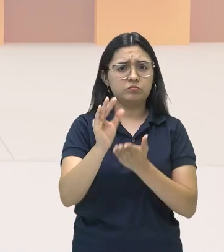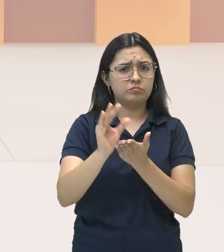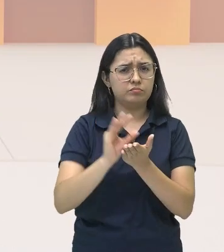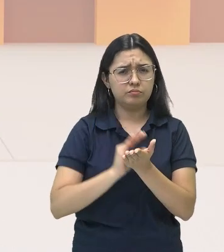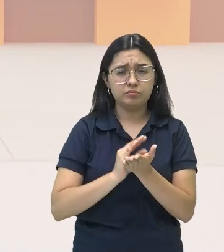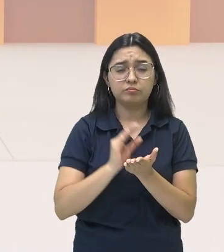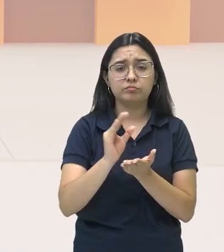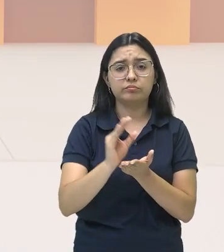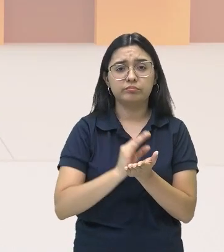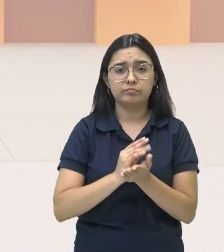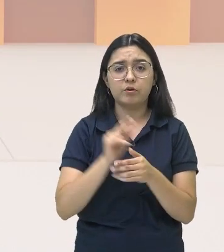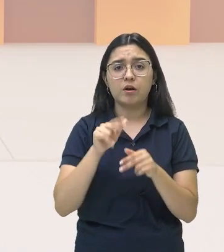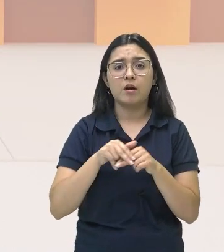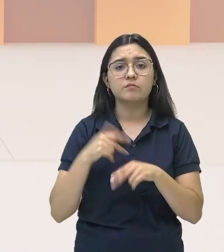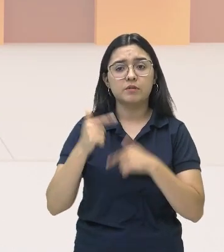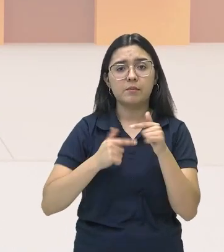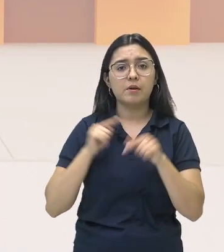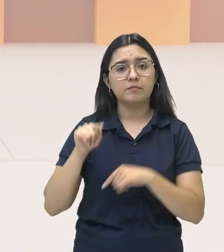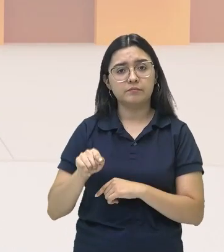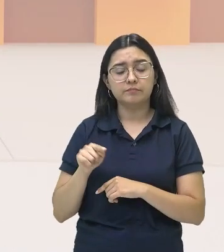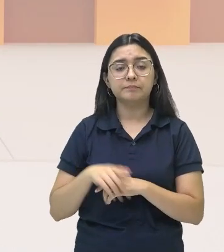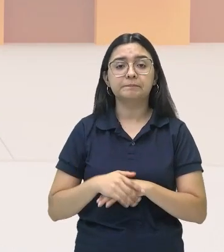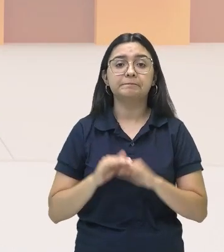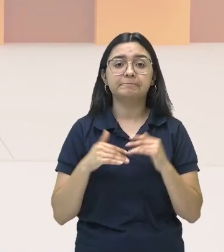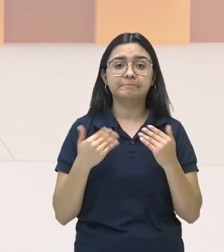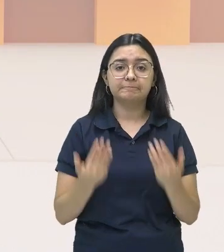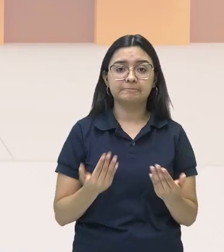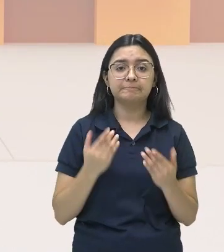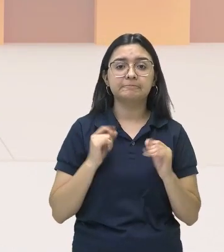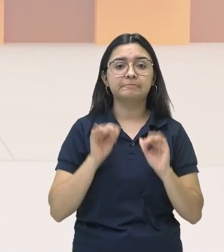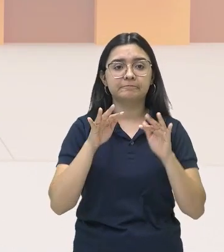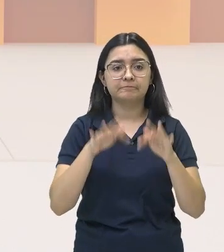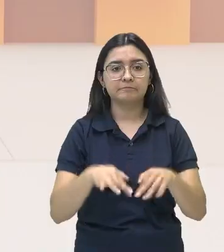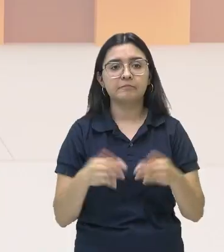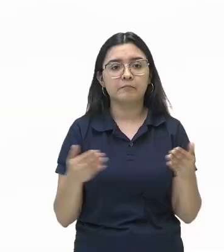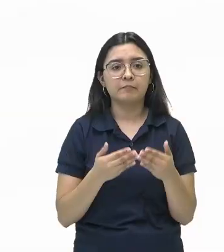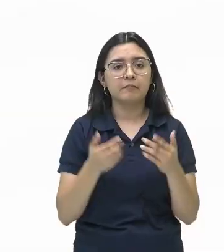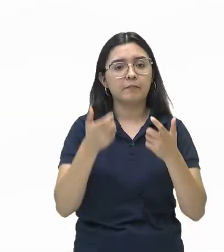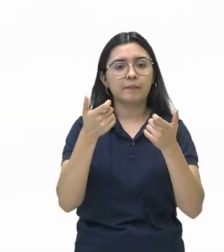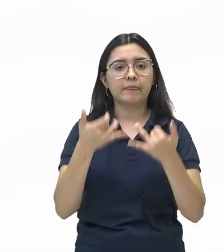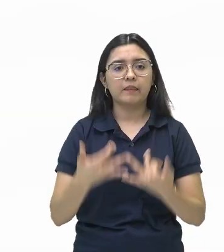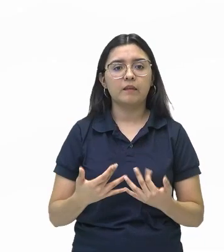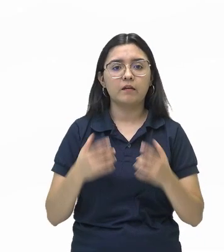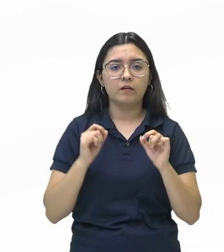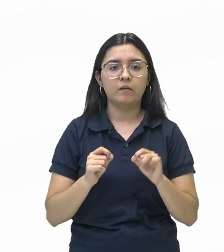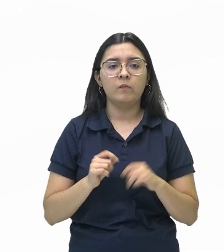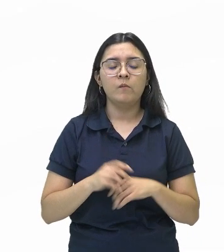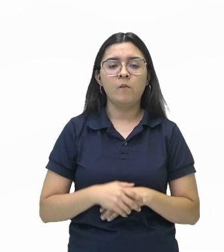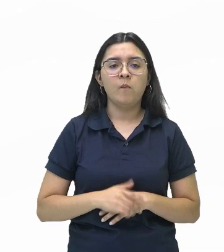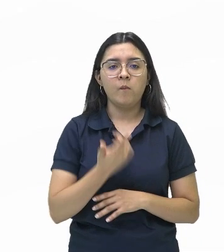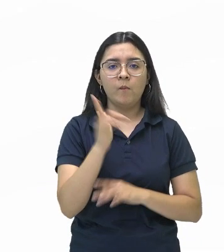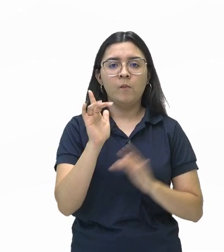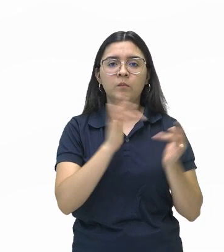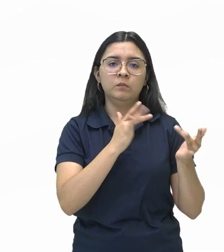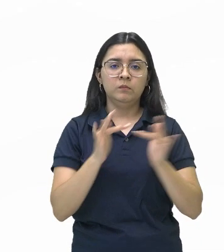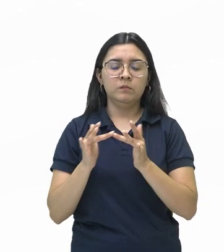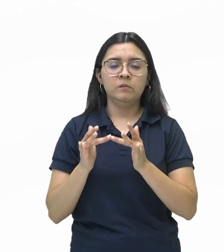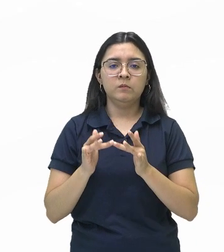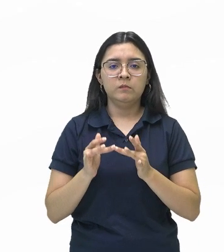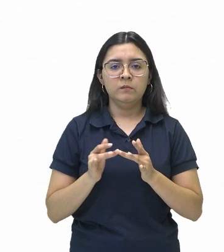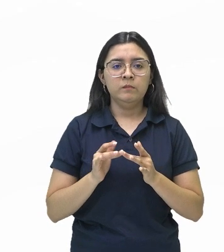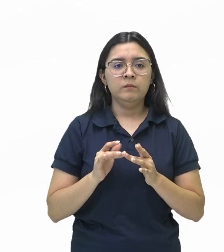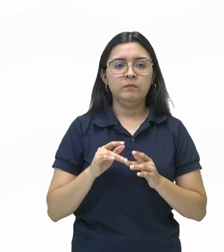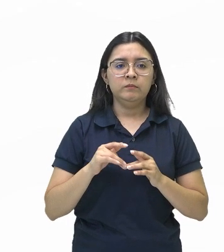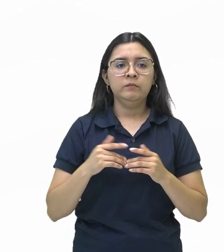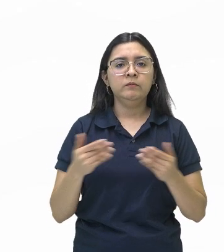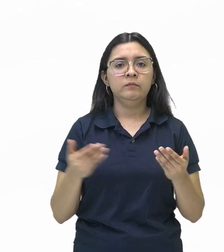né, com o fruto do seu trabalho. E aí, pessoal, por fim, nós vamos falar agora do outro contexto, né, que nós